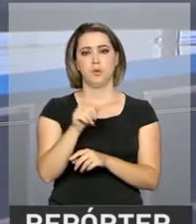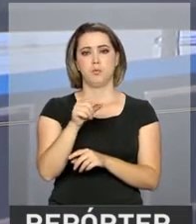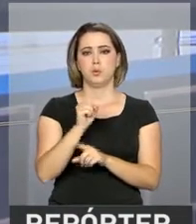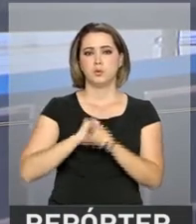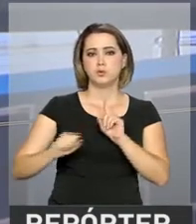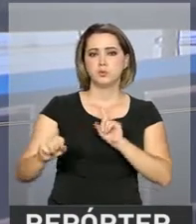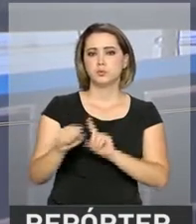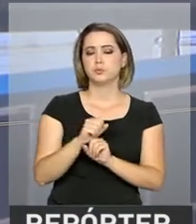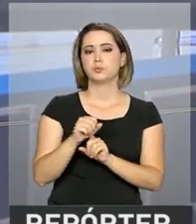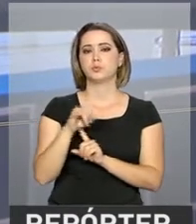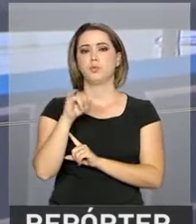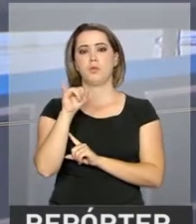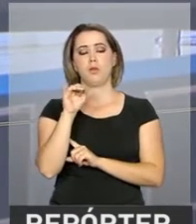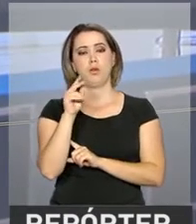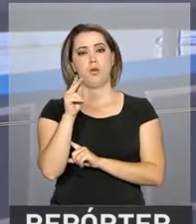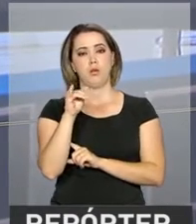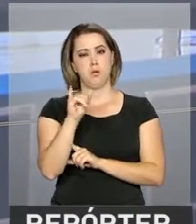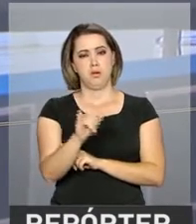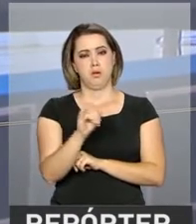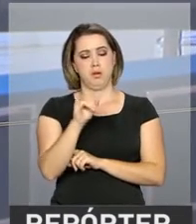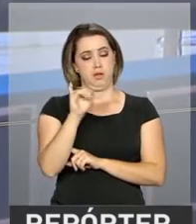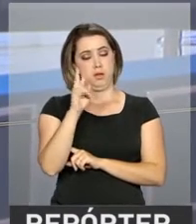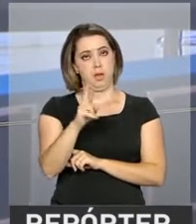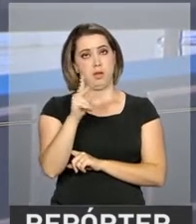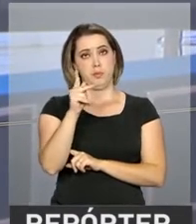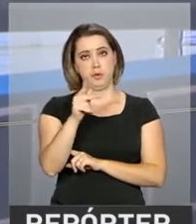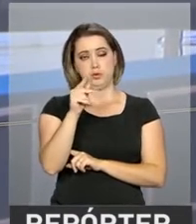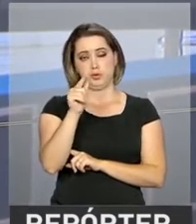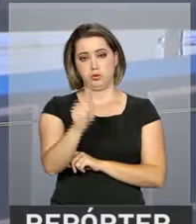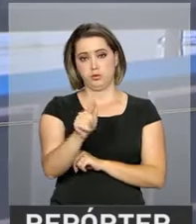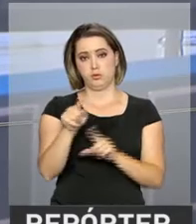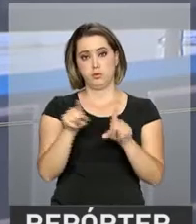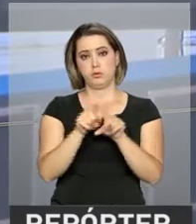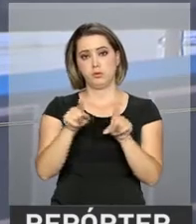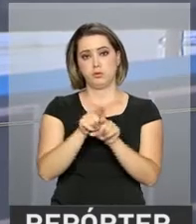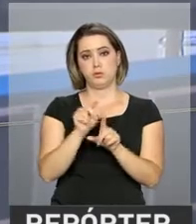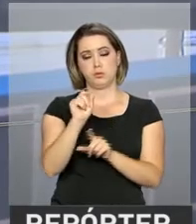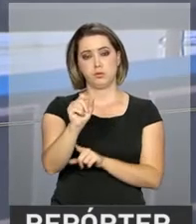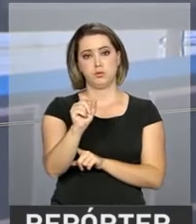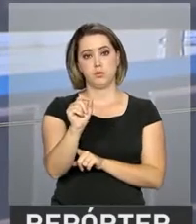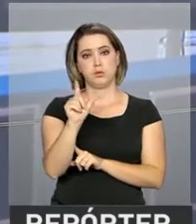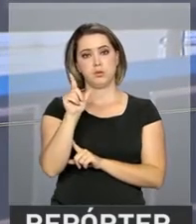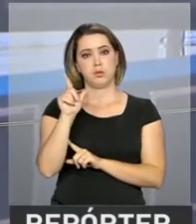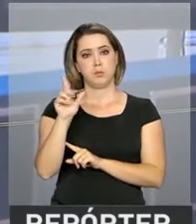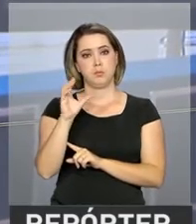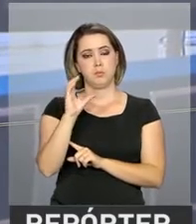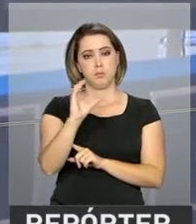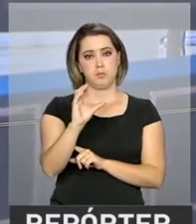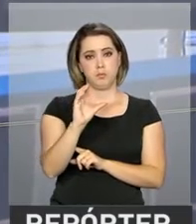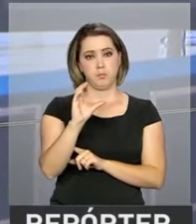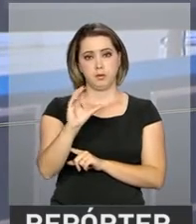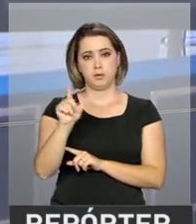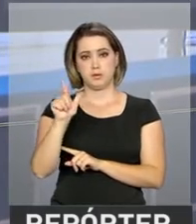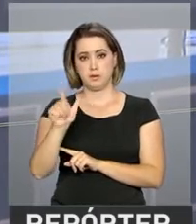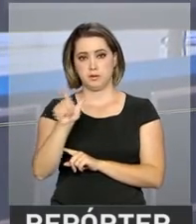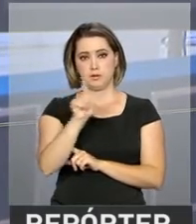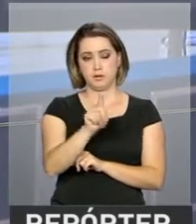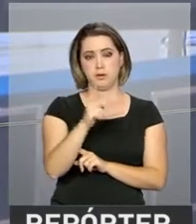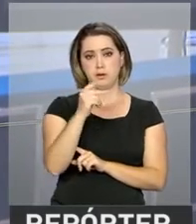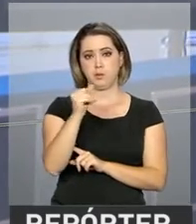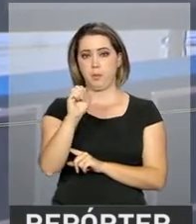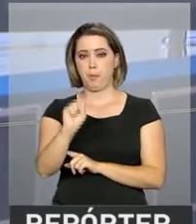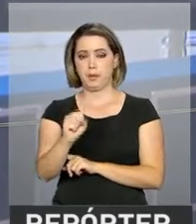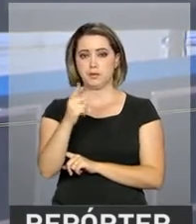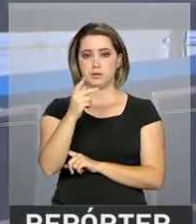sociais e no regime geral da Previdência Social a contribuição sobre lucro líquido o pis-pasep e cofins